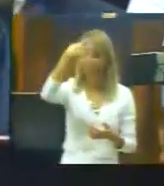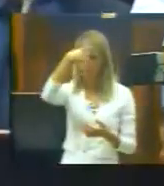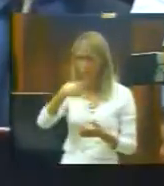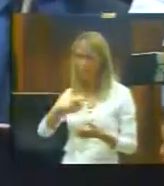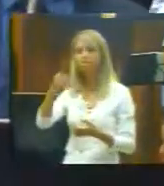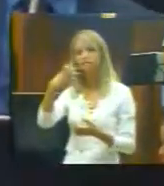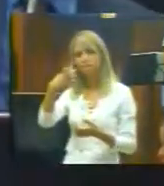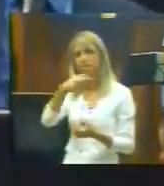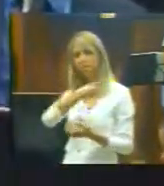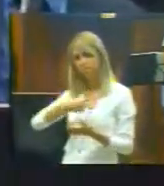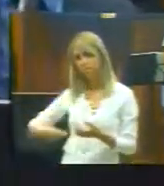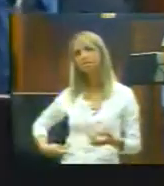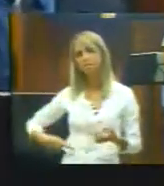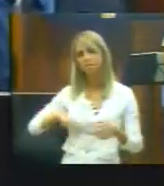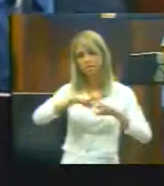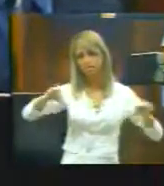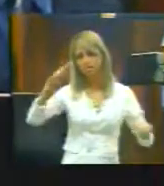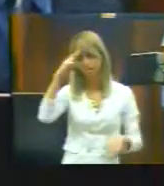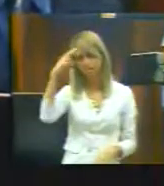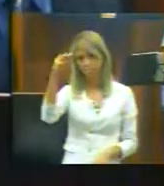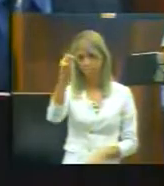mesa.